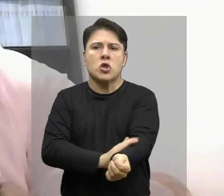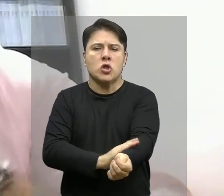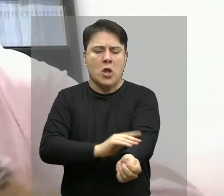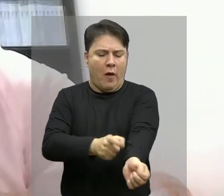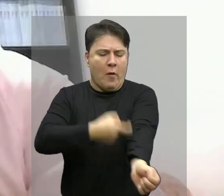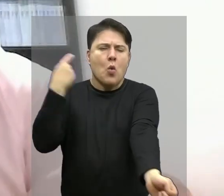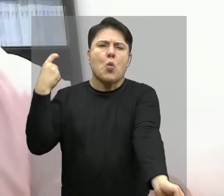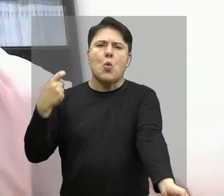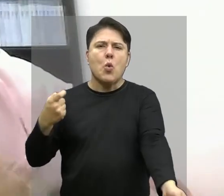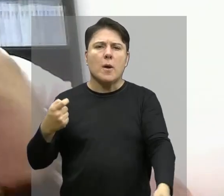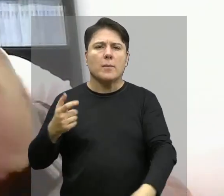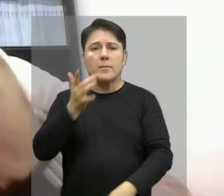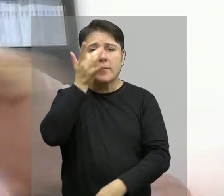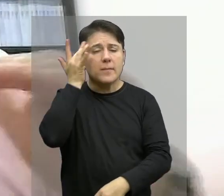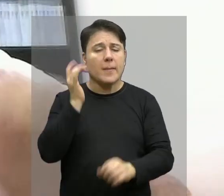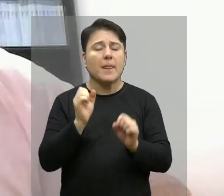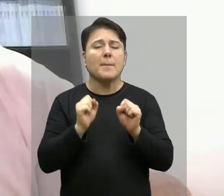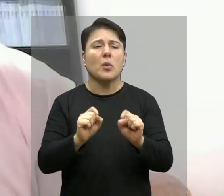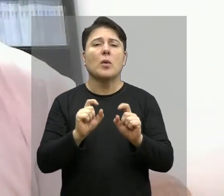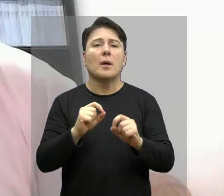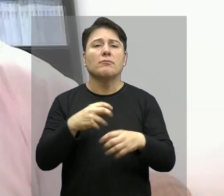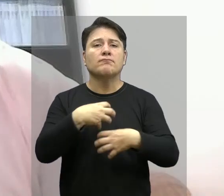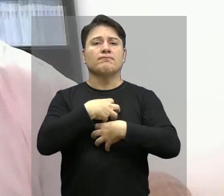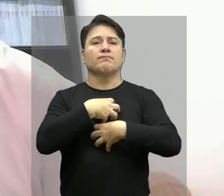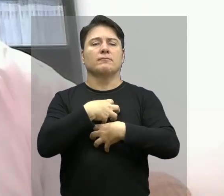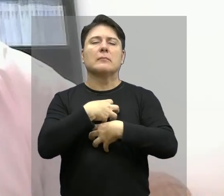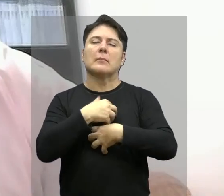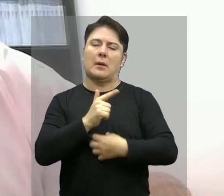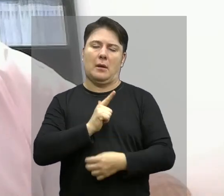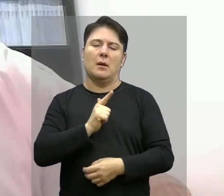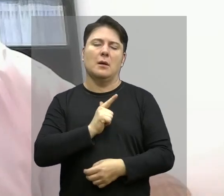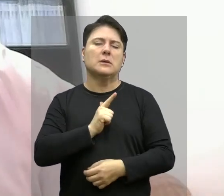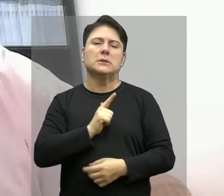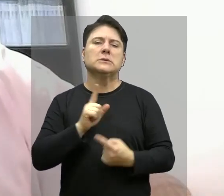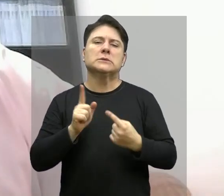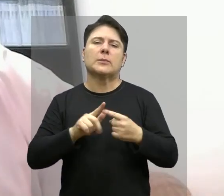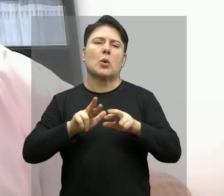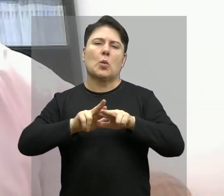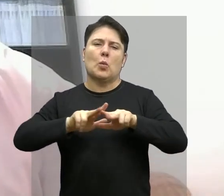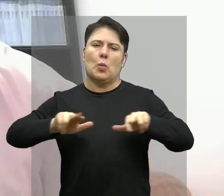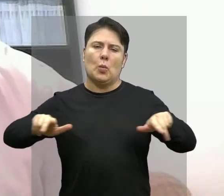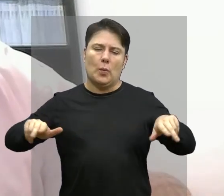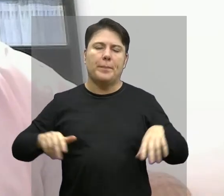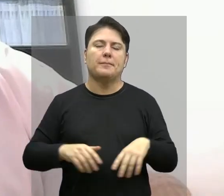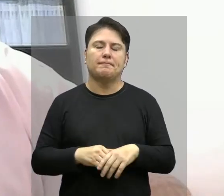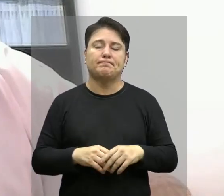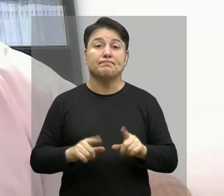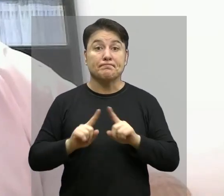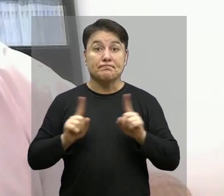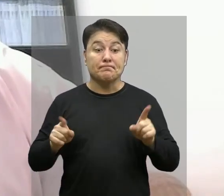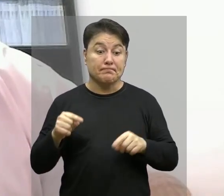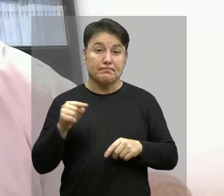enfim, a pessoa pode experimentar qualquer tipo de sintoma relacionado à abstinência. Então é um transtorno